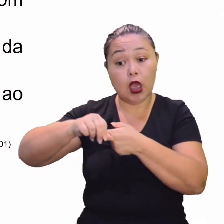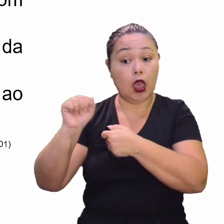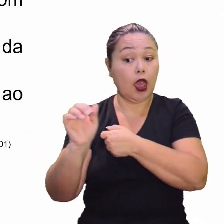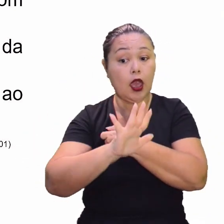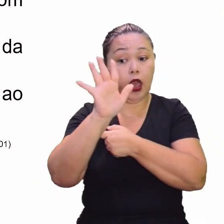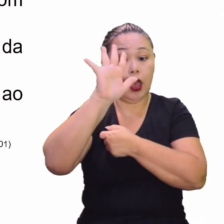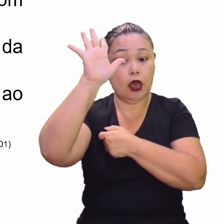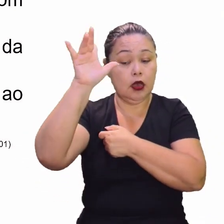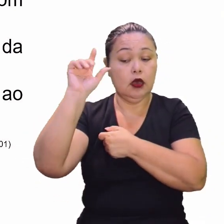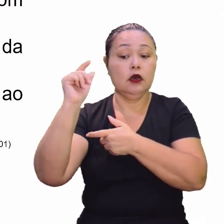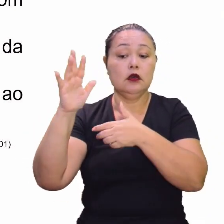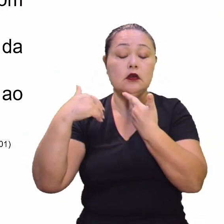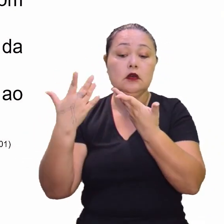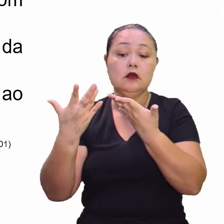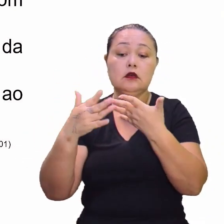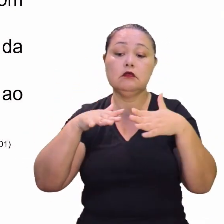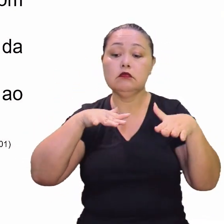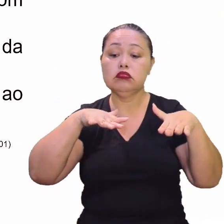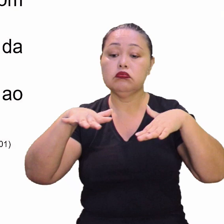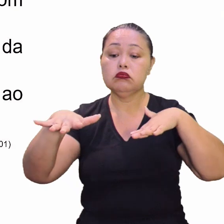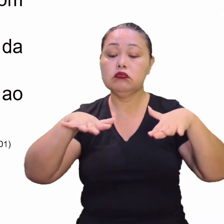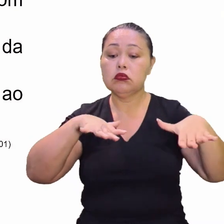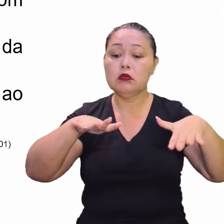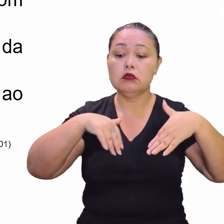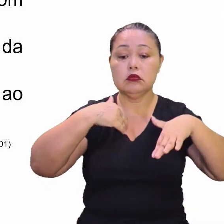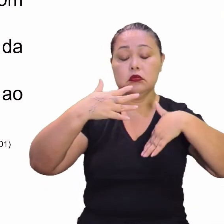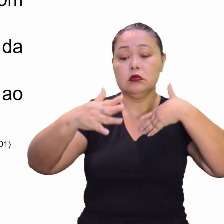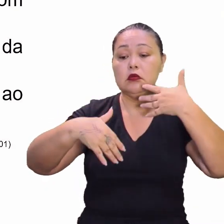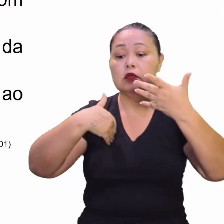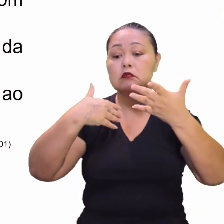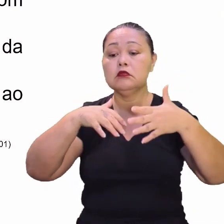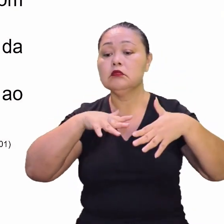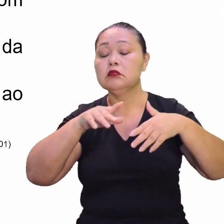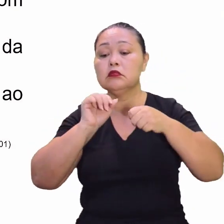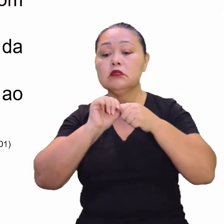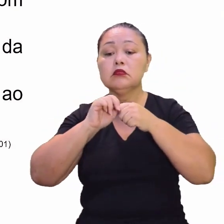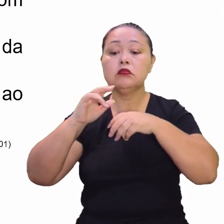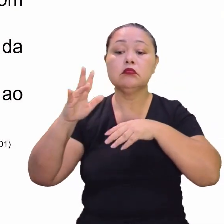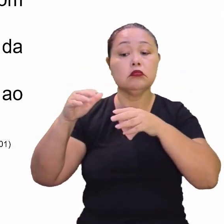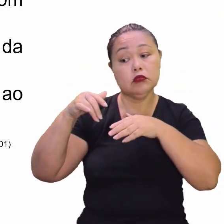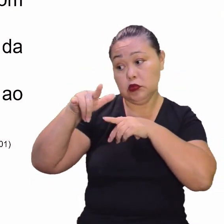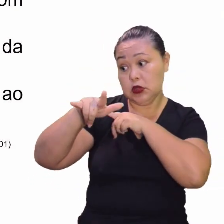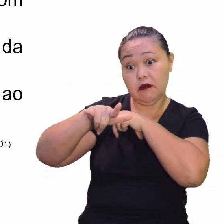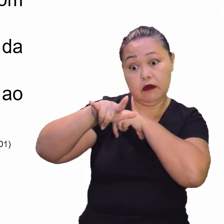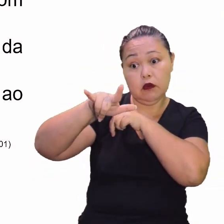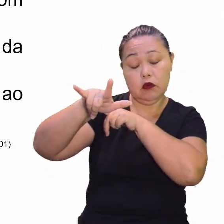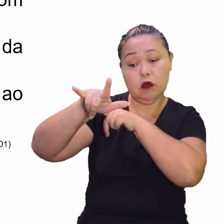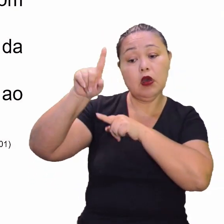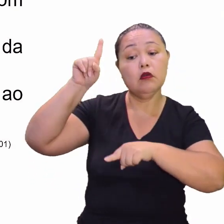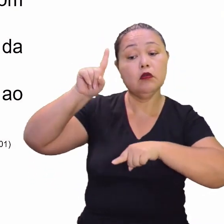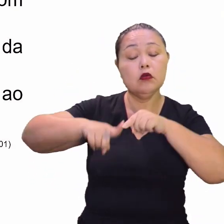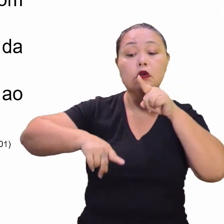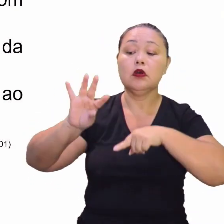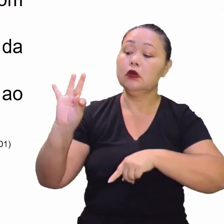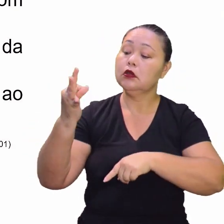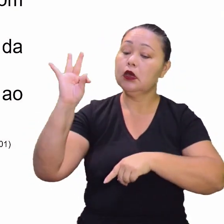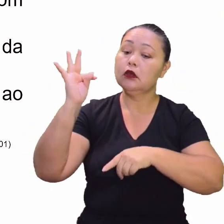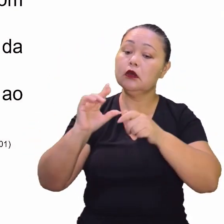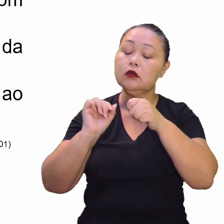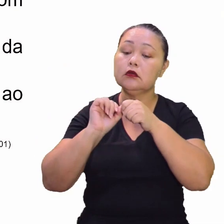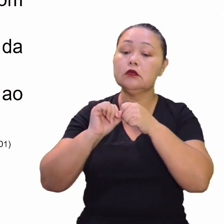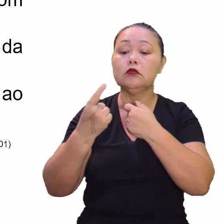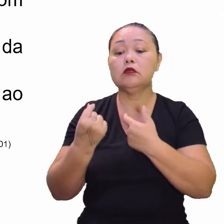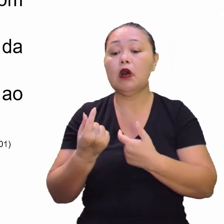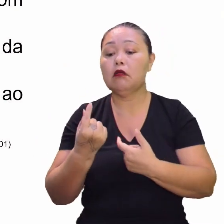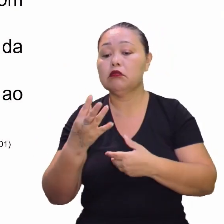e geralmente o que é movimentado nesse processo comercial nos aviões é produto de tecnologia de